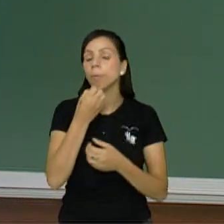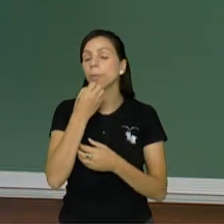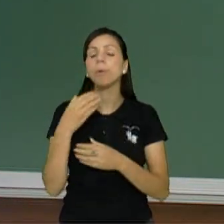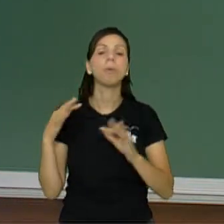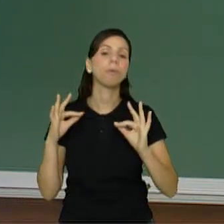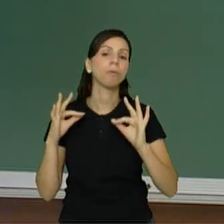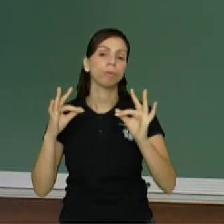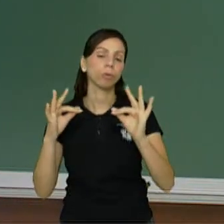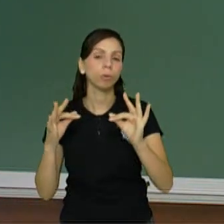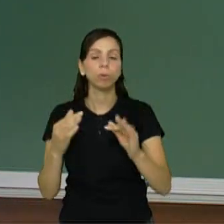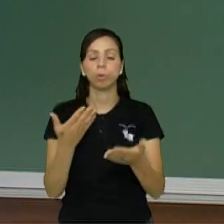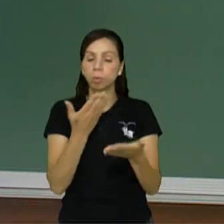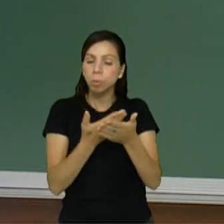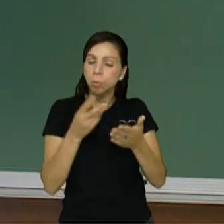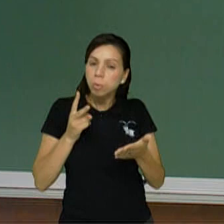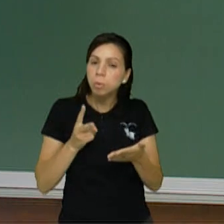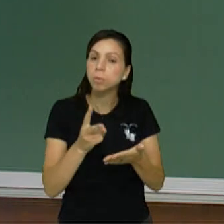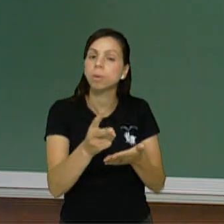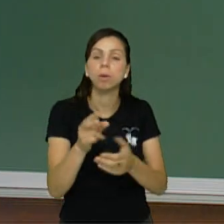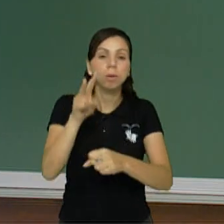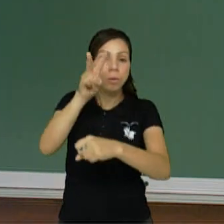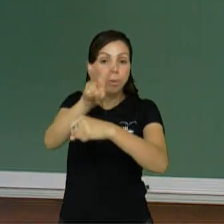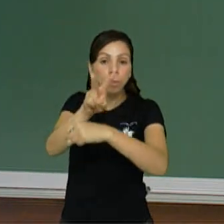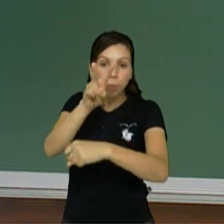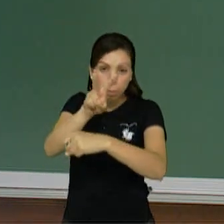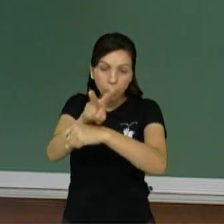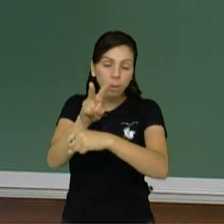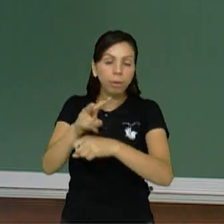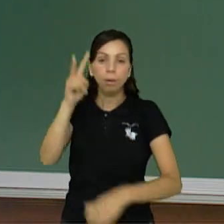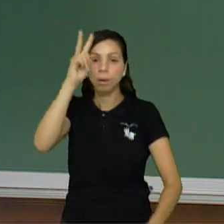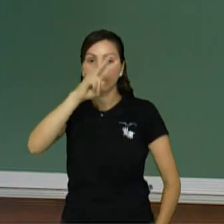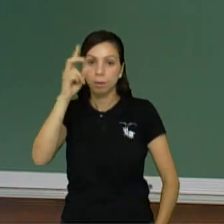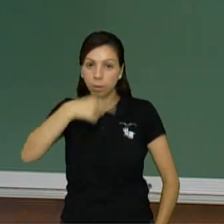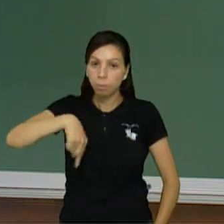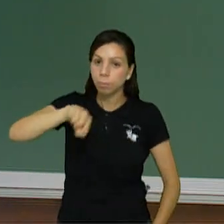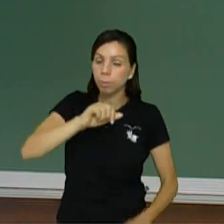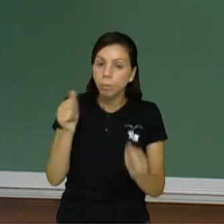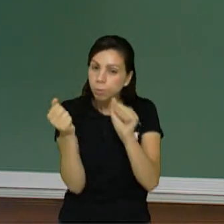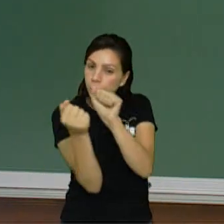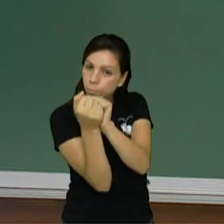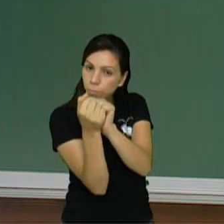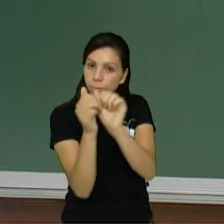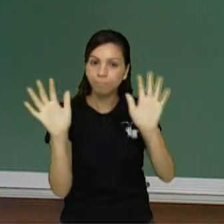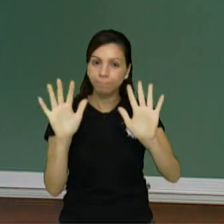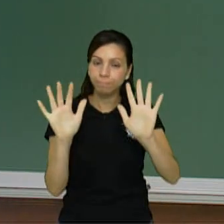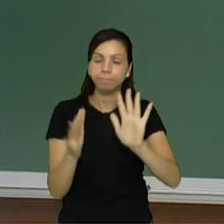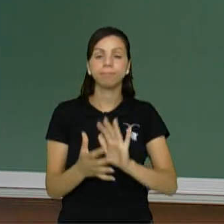sucesso, estude sempre e se cuide, pessoal. Lembre-se que nós estamos sempre juntos.